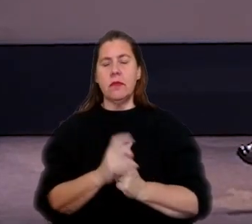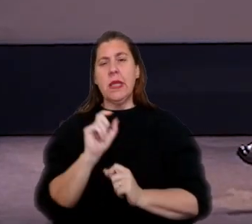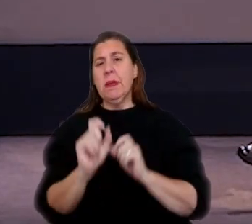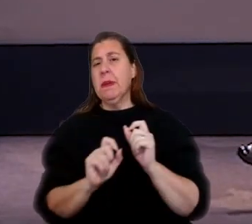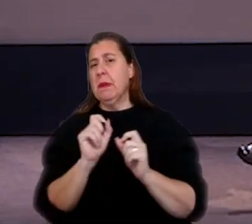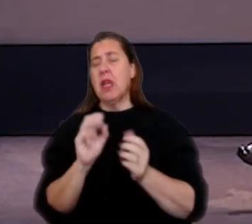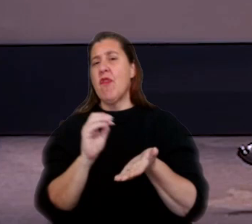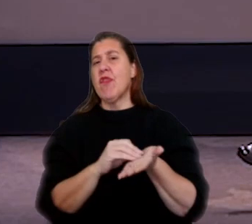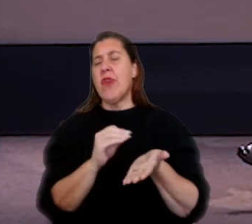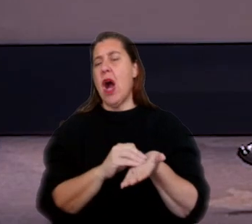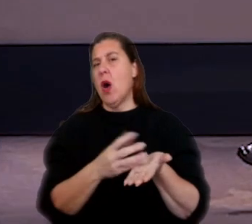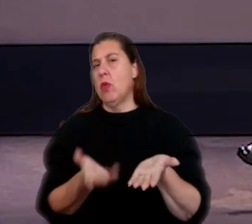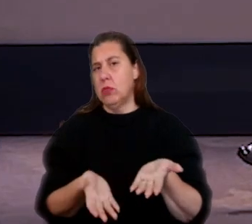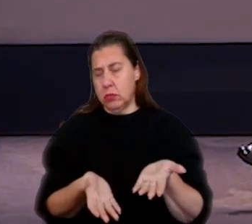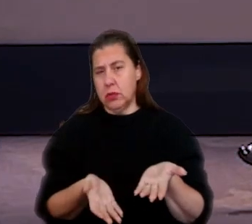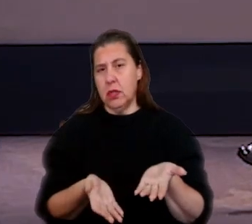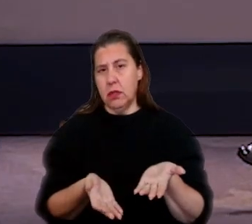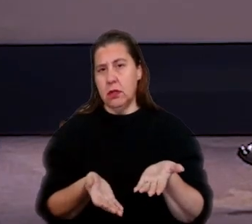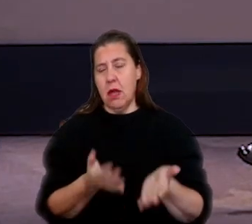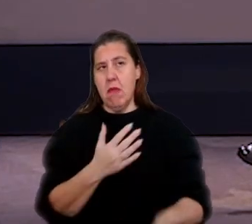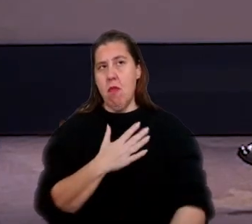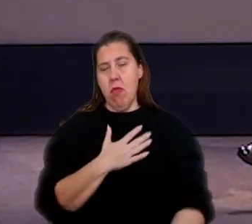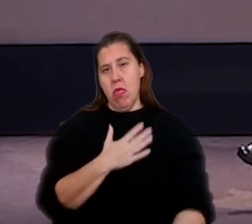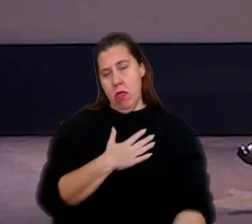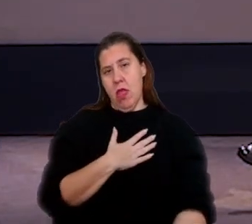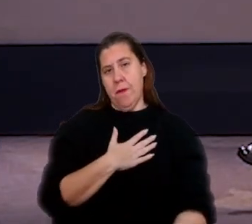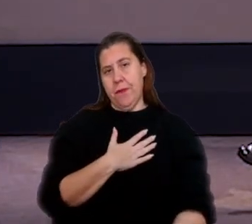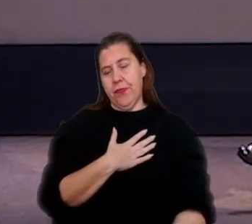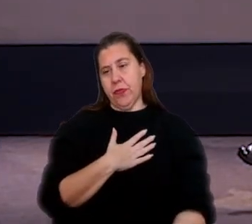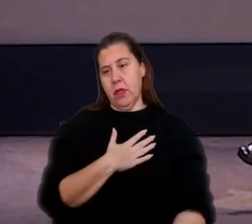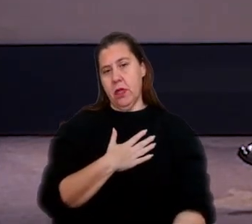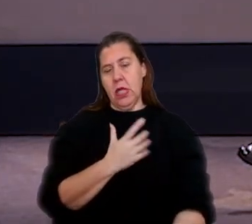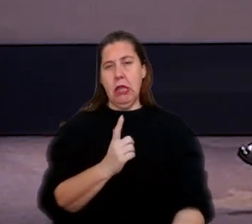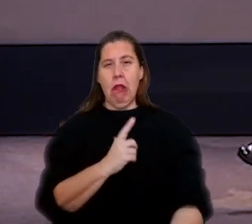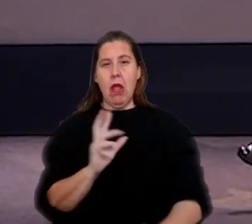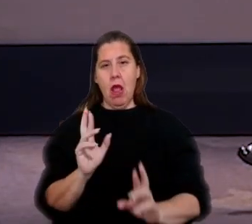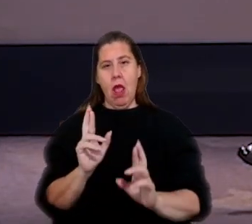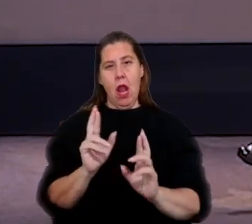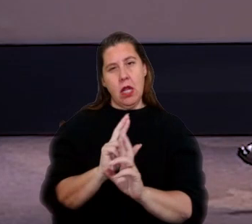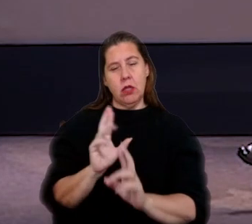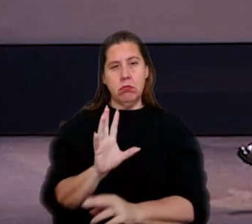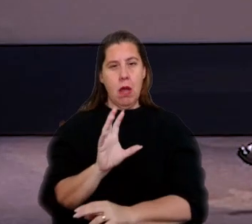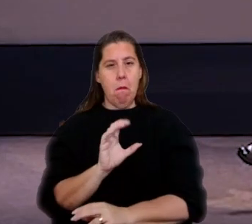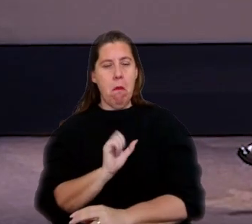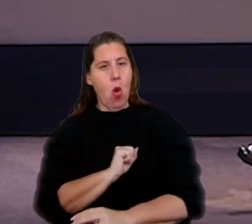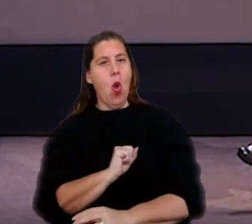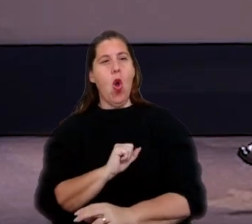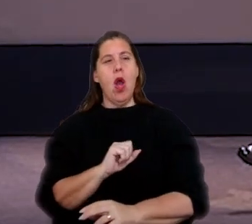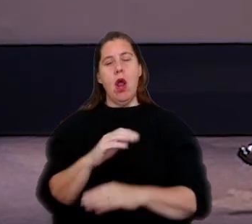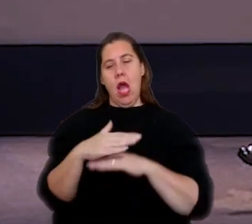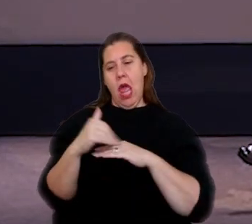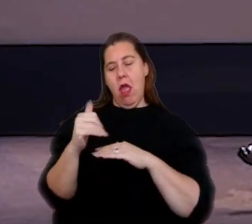aí, o que fica faltando, né? Para mim, por mais que tenham relações de afeto,